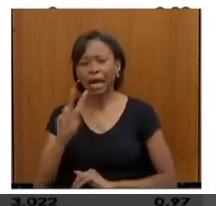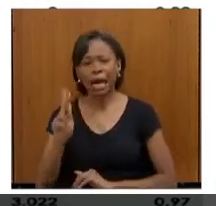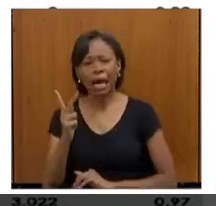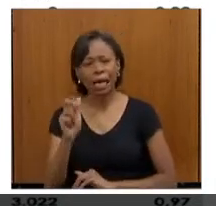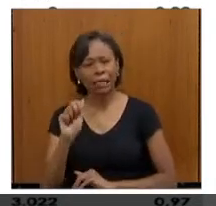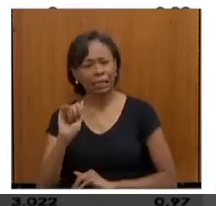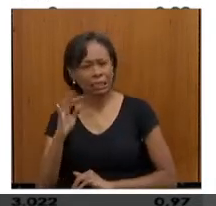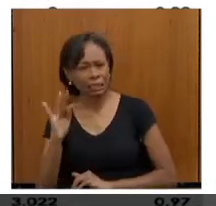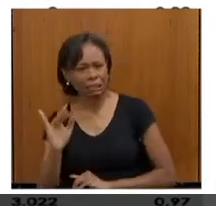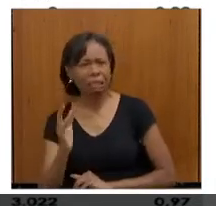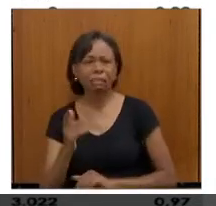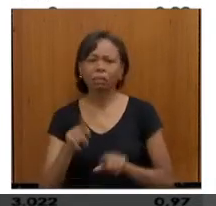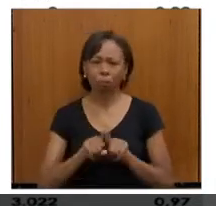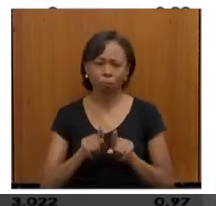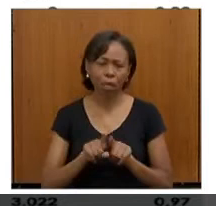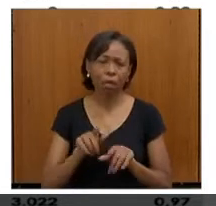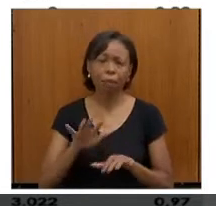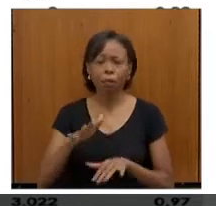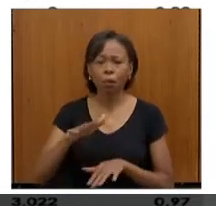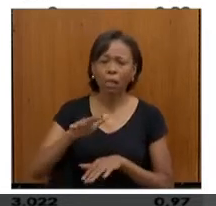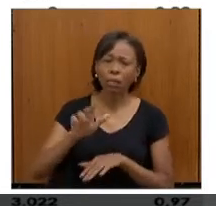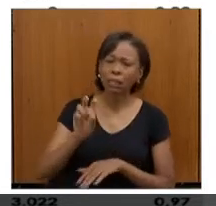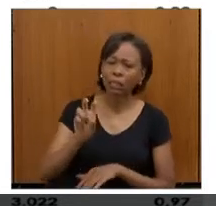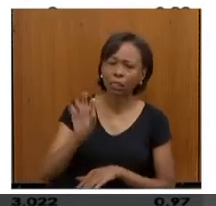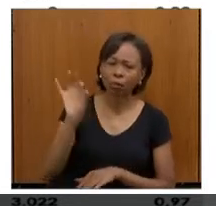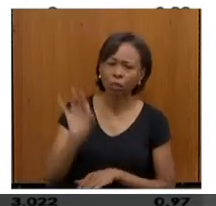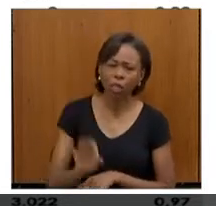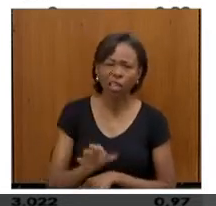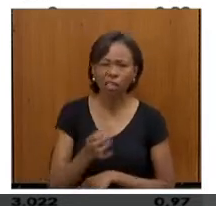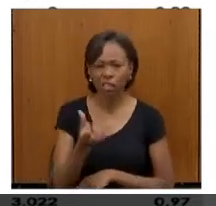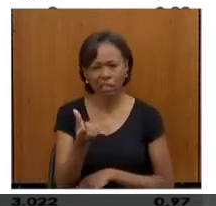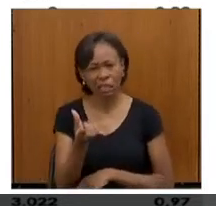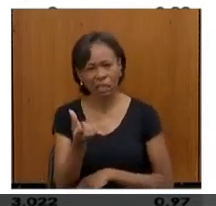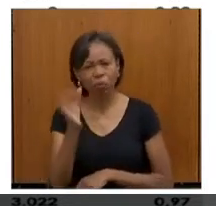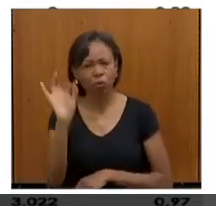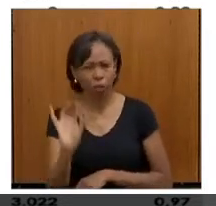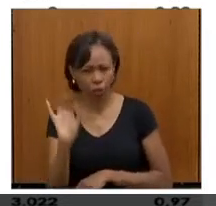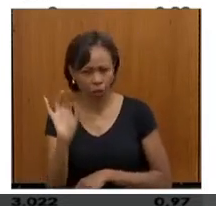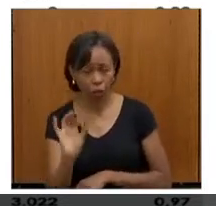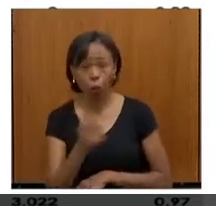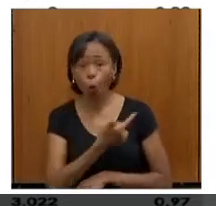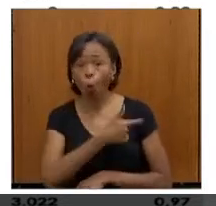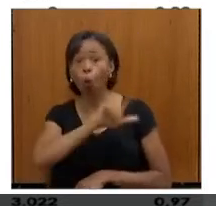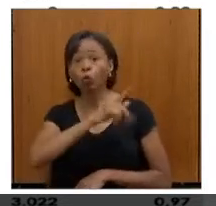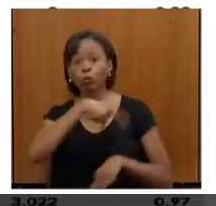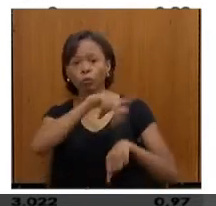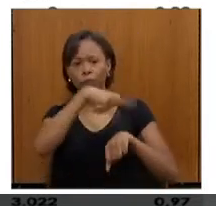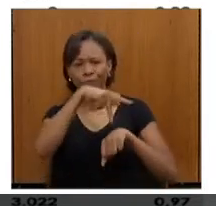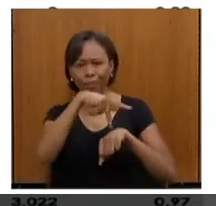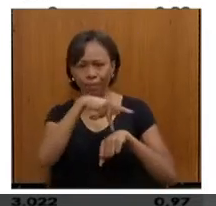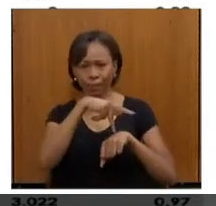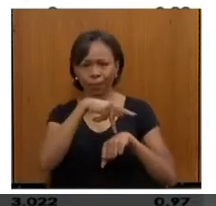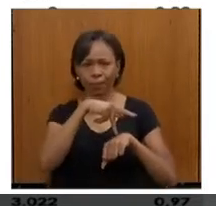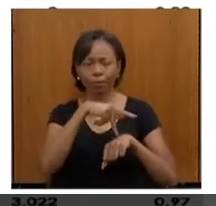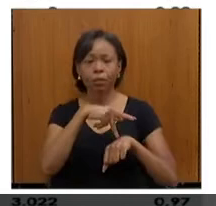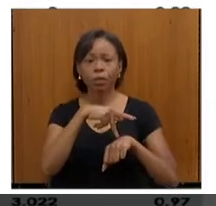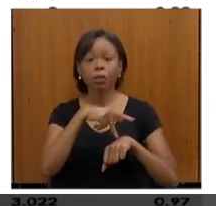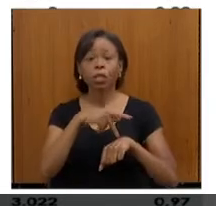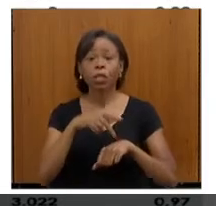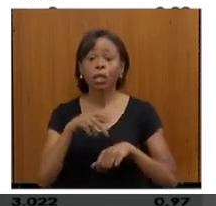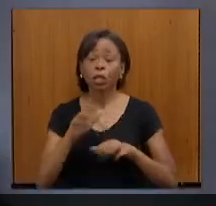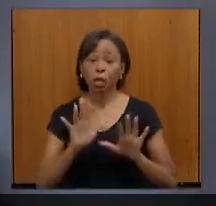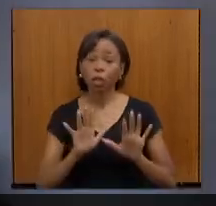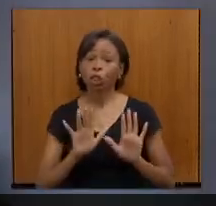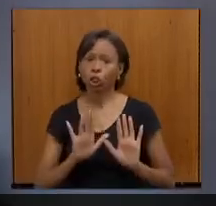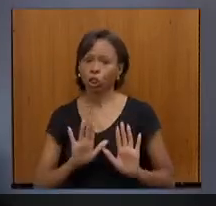entre 5 e 6. E de outros países onde a atenção conseguiu organizar e